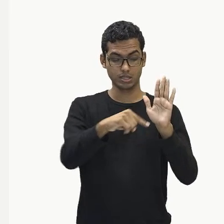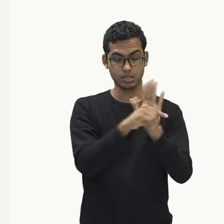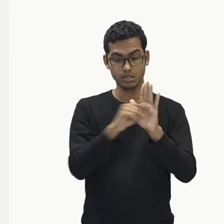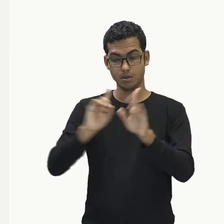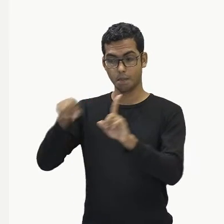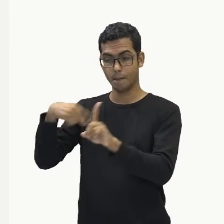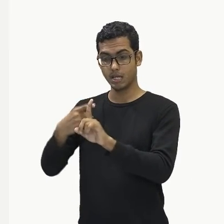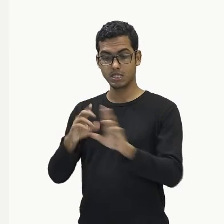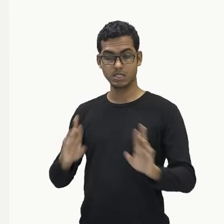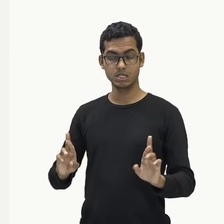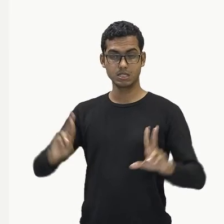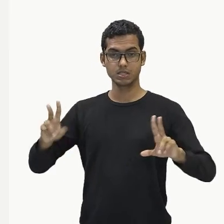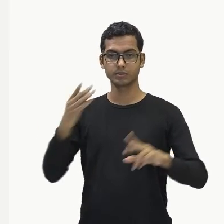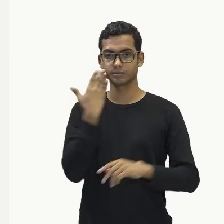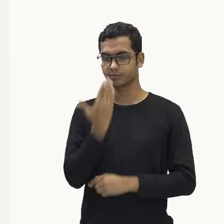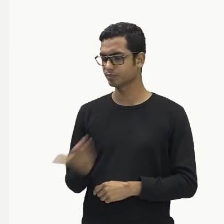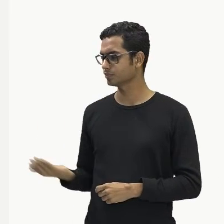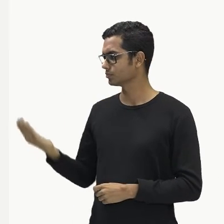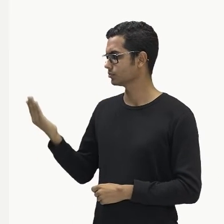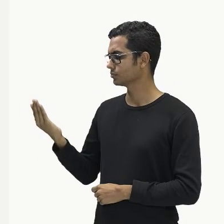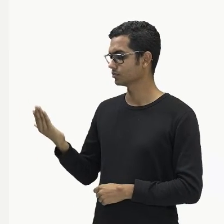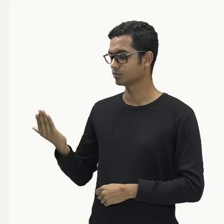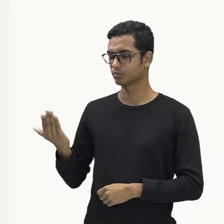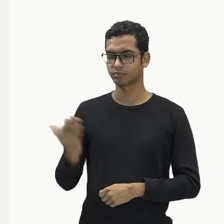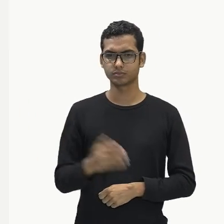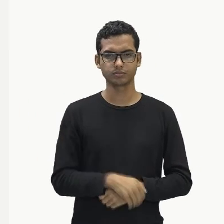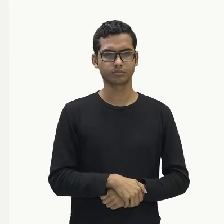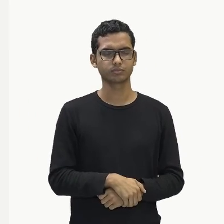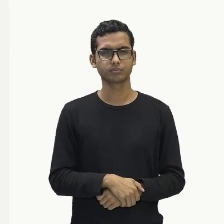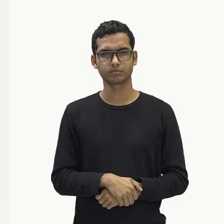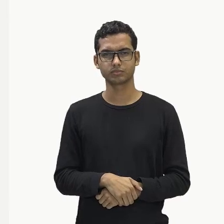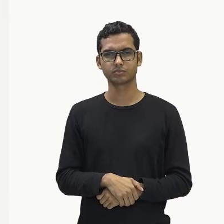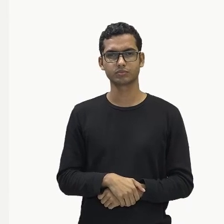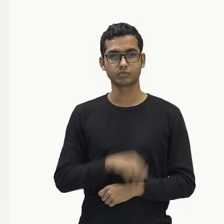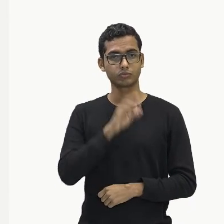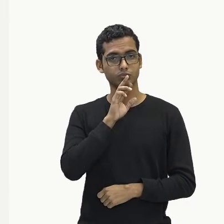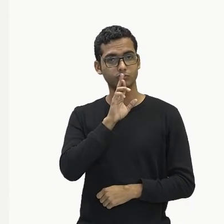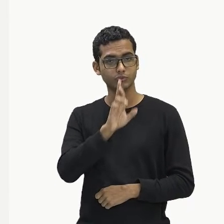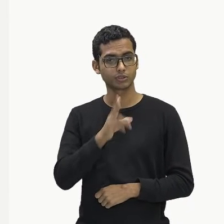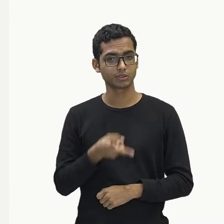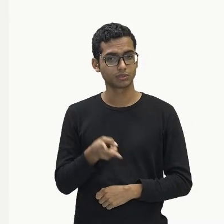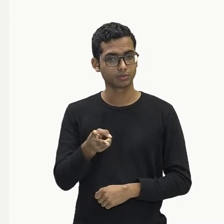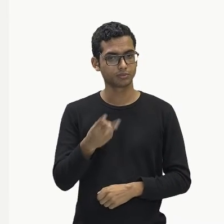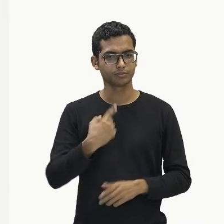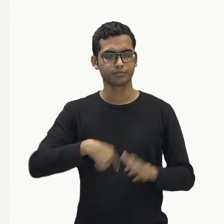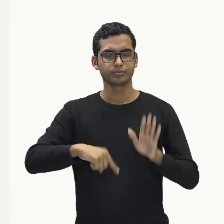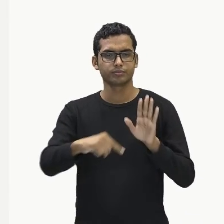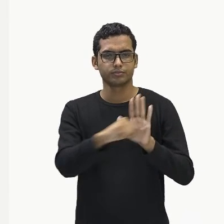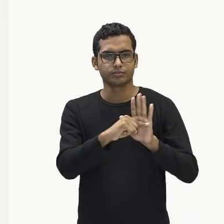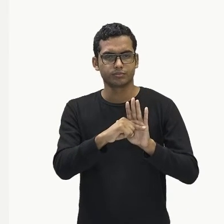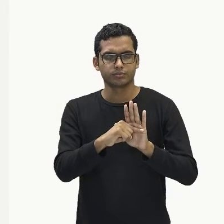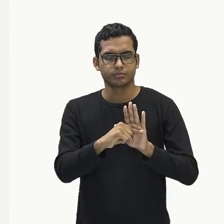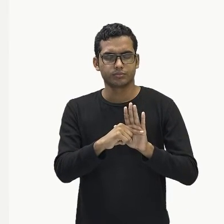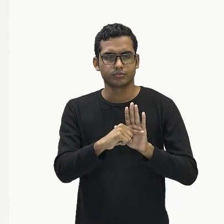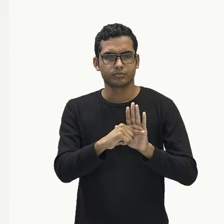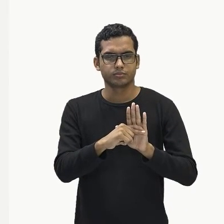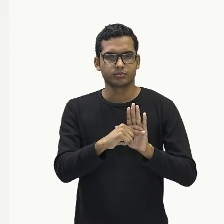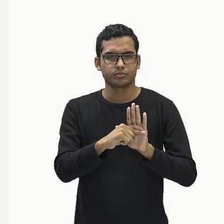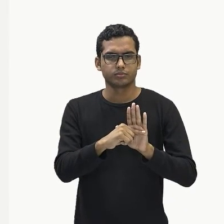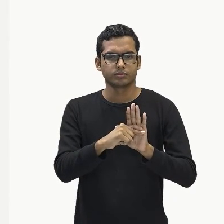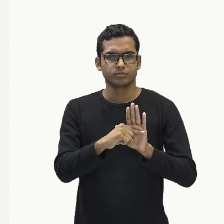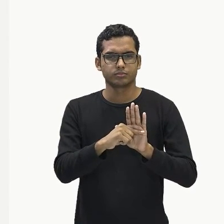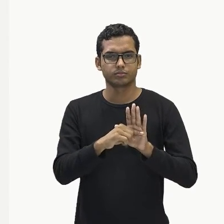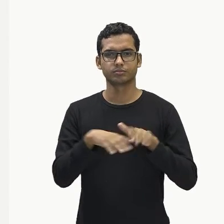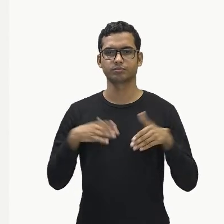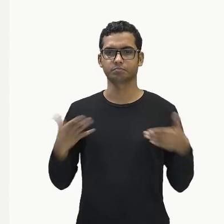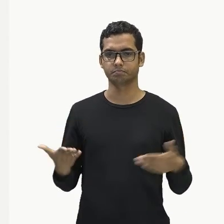diferentes em uma multiplicação, o resultado vai ser negativo.